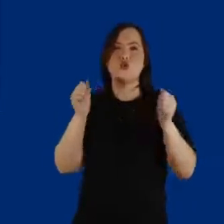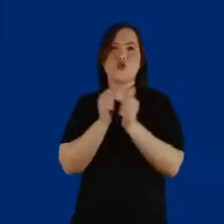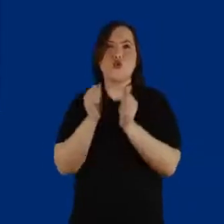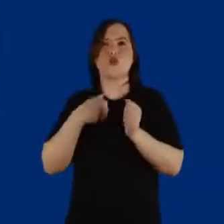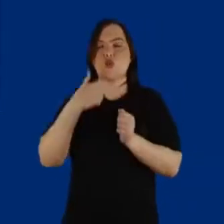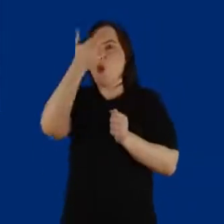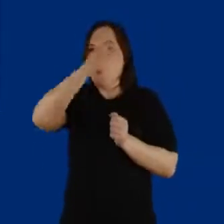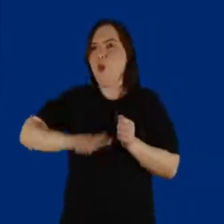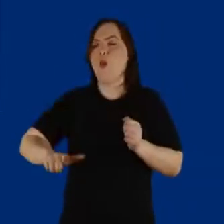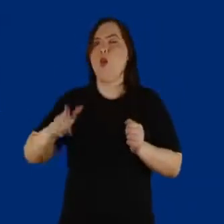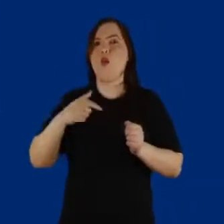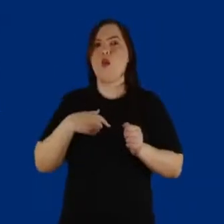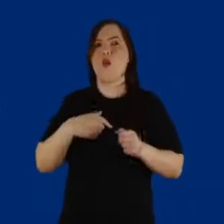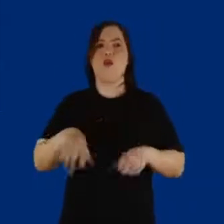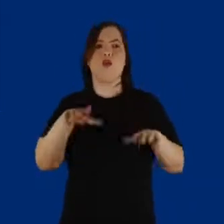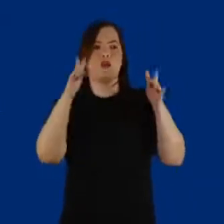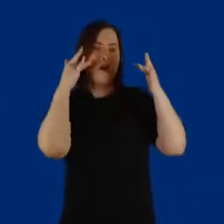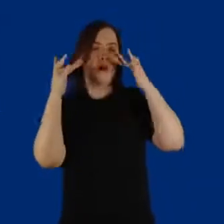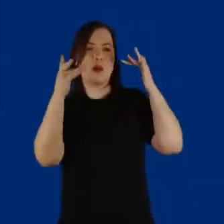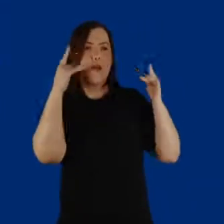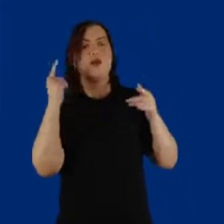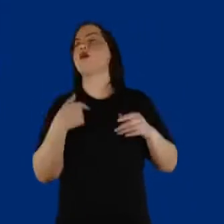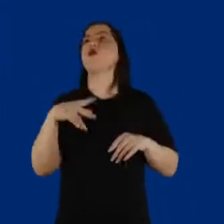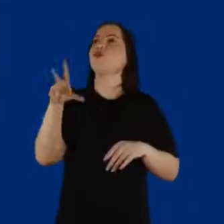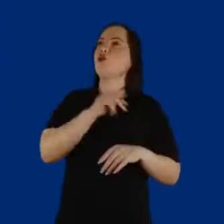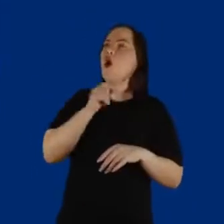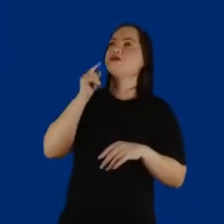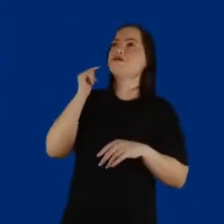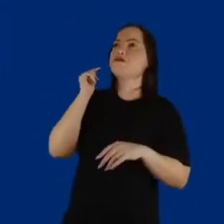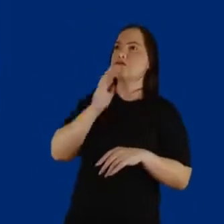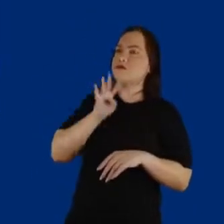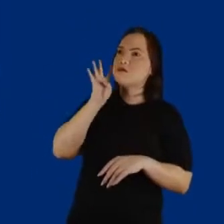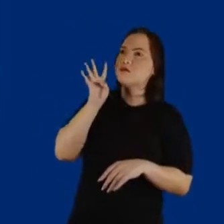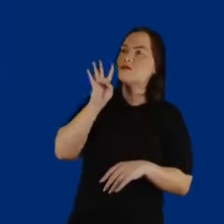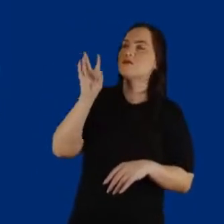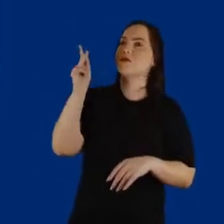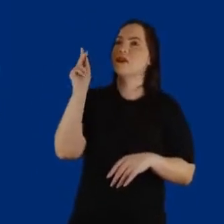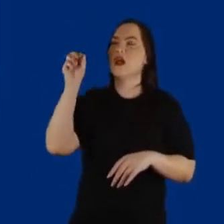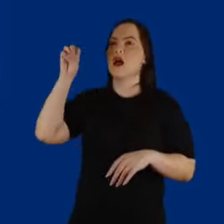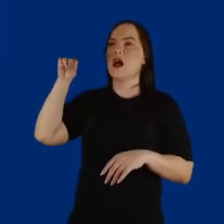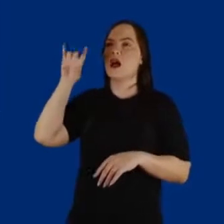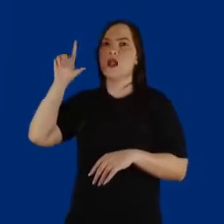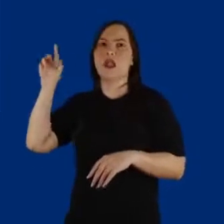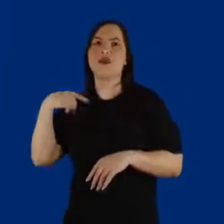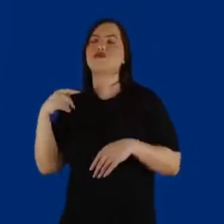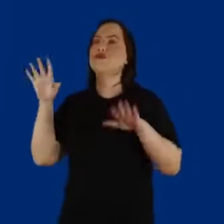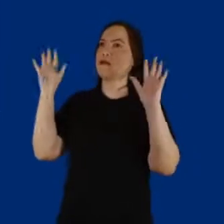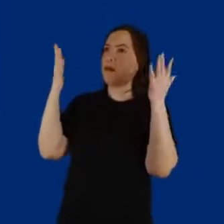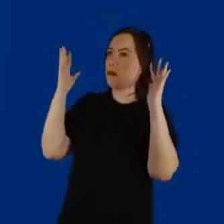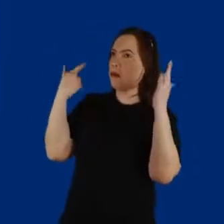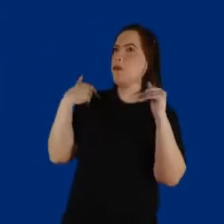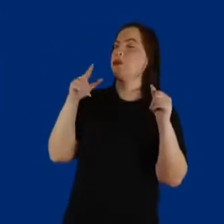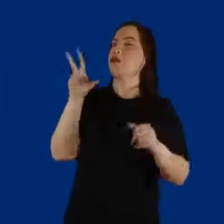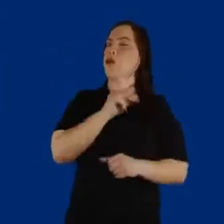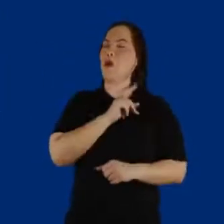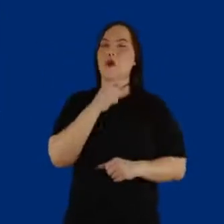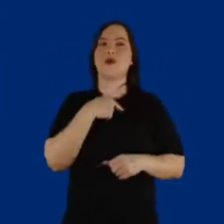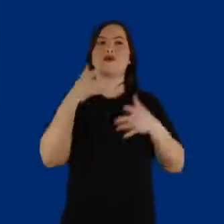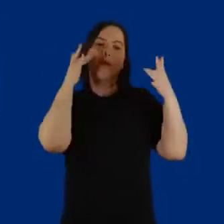é total, eles adoram. A reação junto ao Hamlet, eles adoram, eles aplaudem o nosso espetáculo